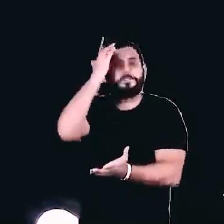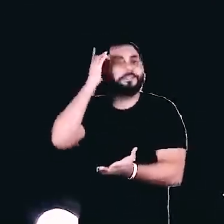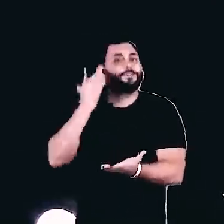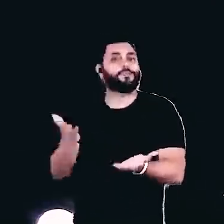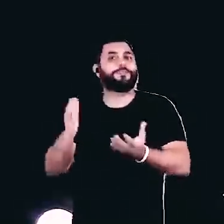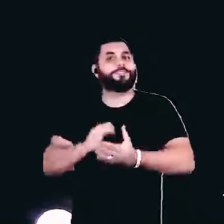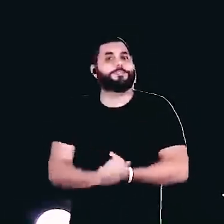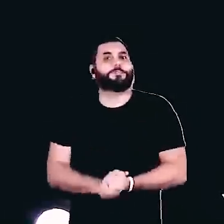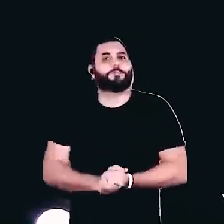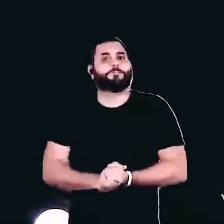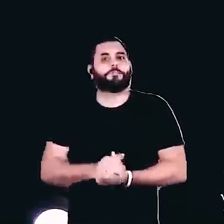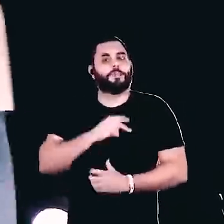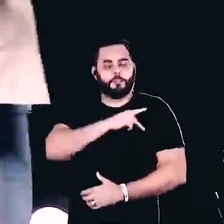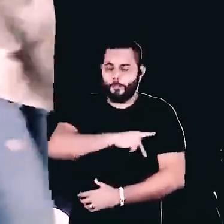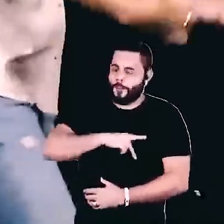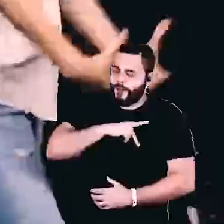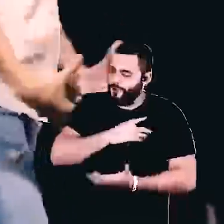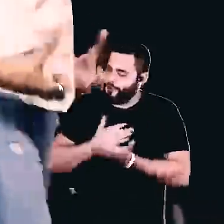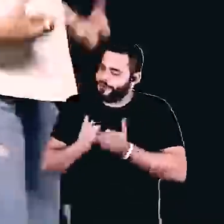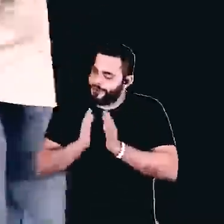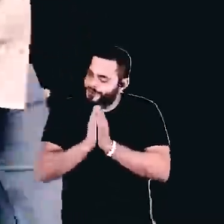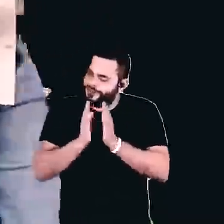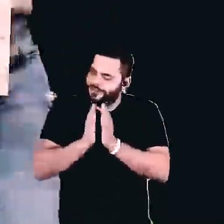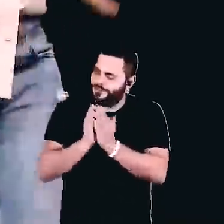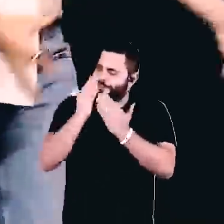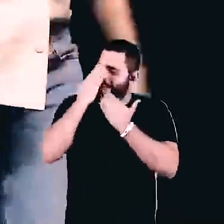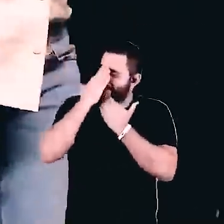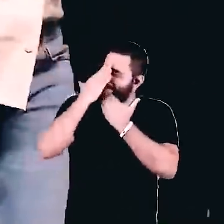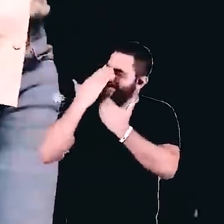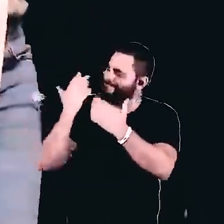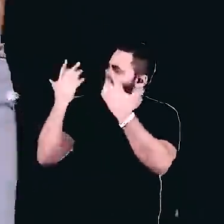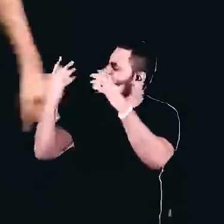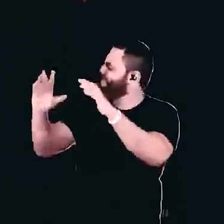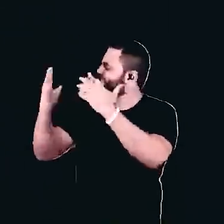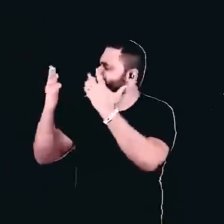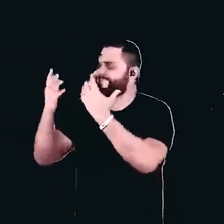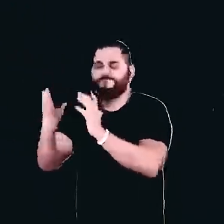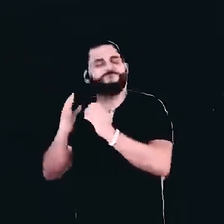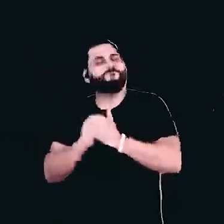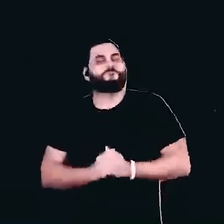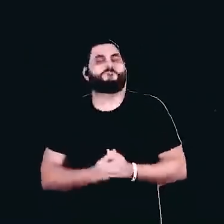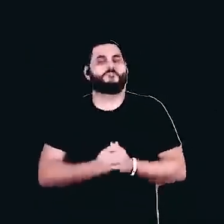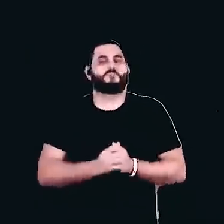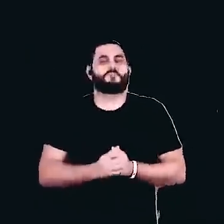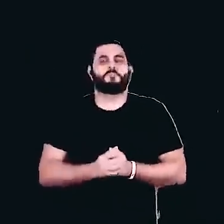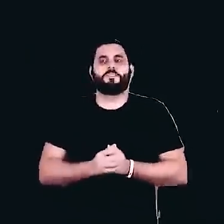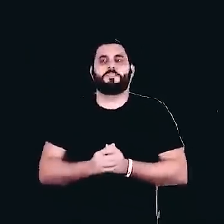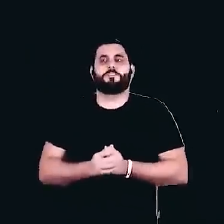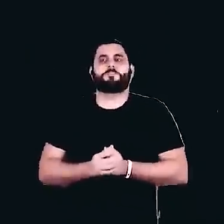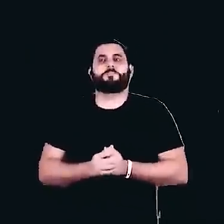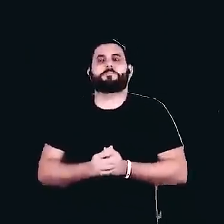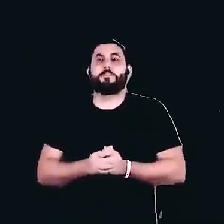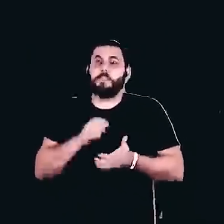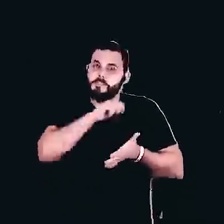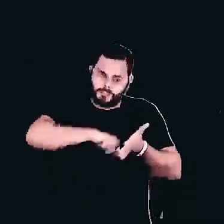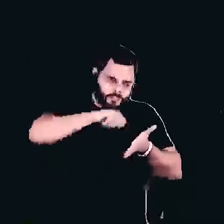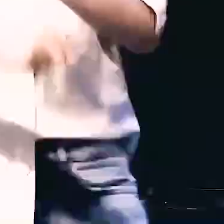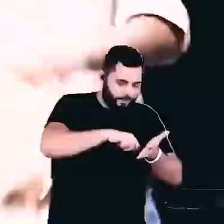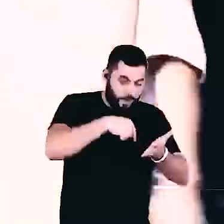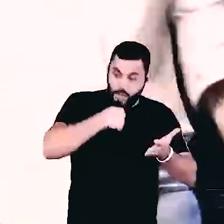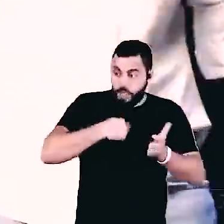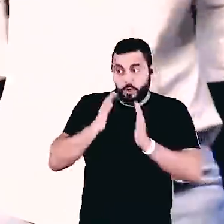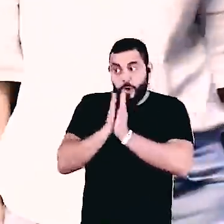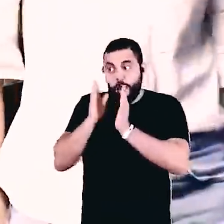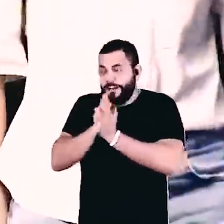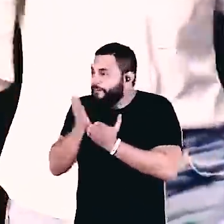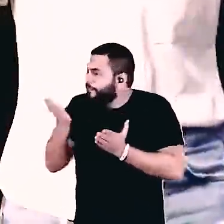pessoas. Paulo começou a oração agradecendo, elogiando. Ele começou a carta dizendo assim, eu estou orando